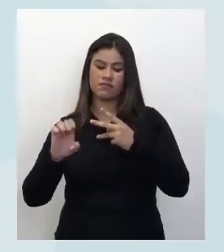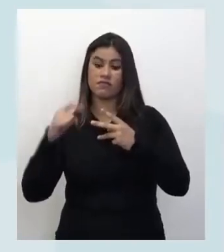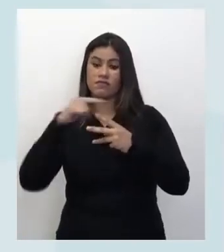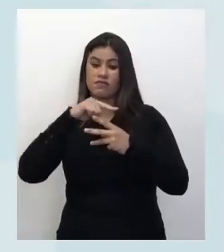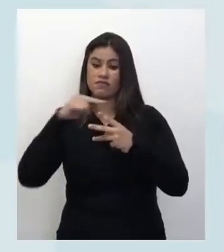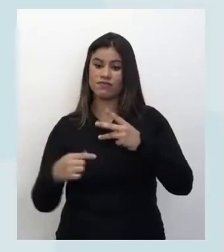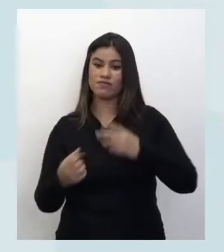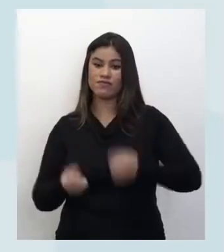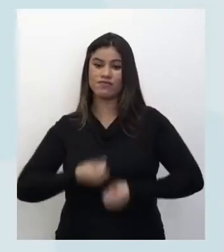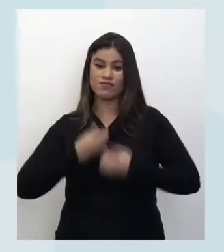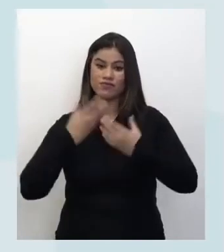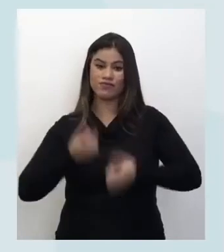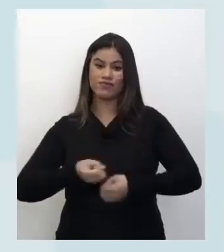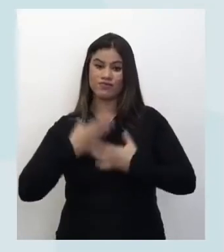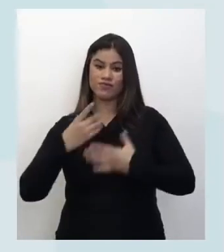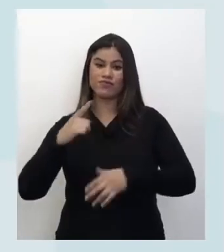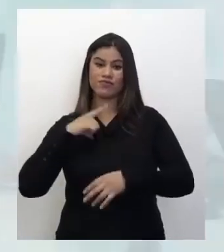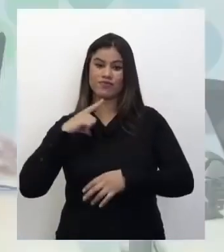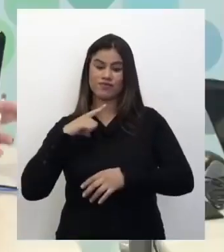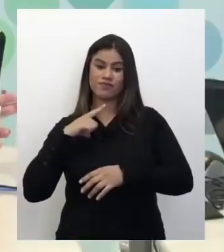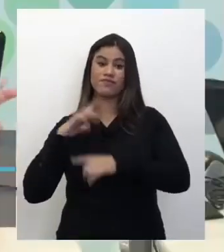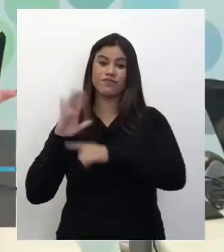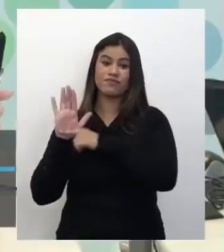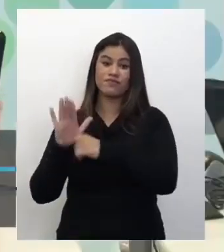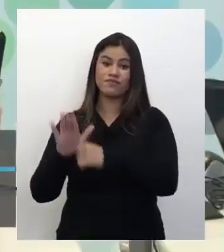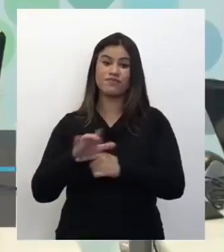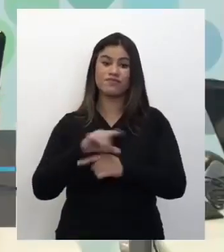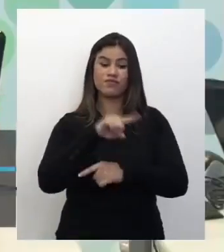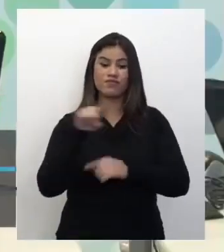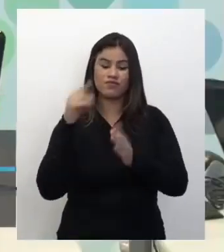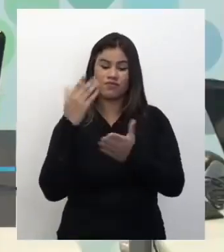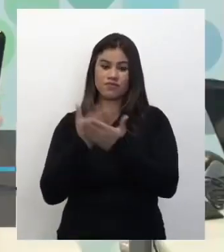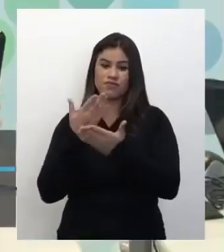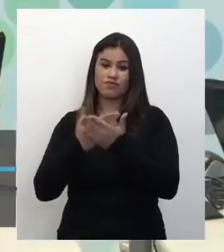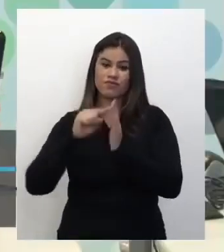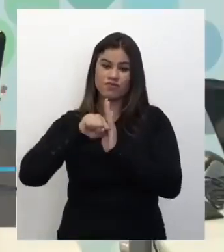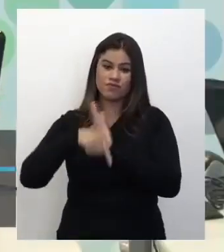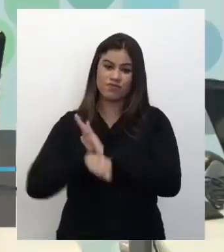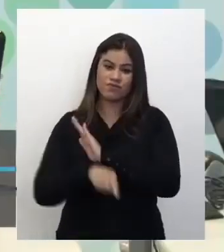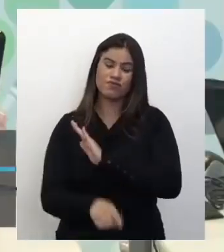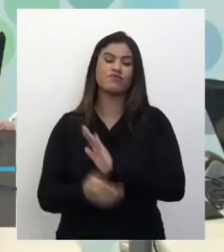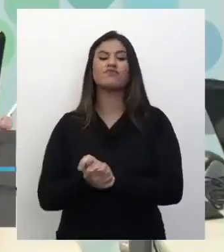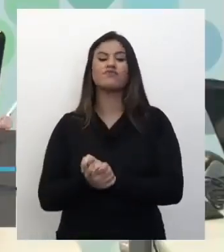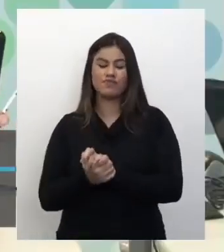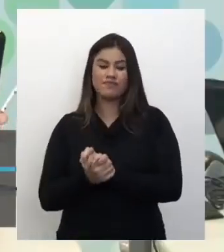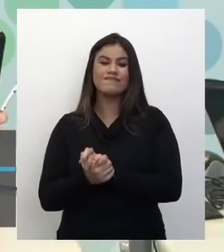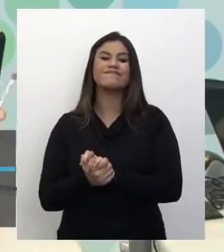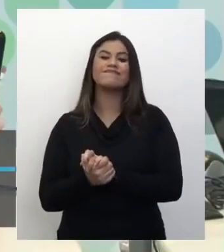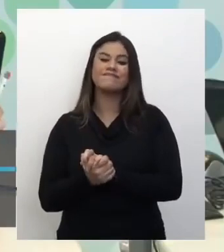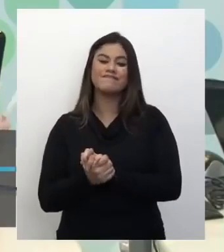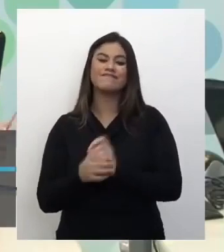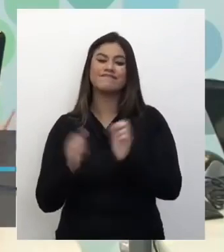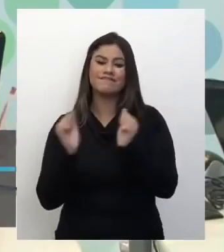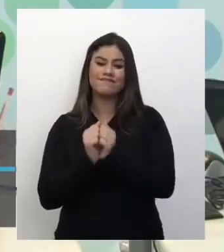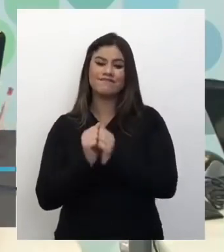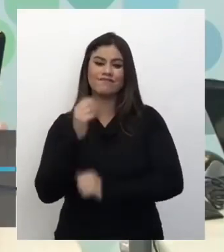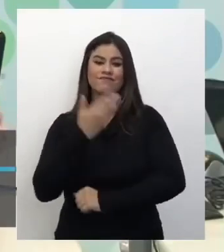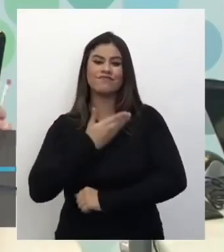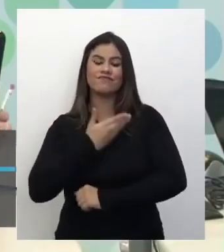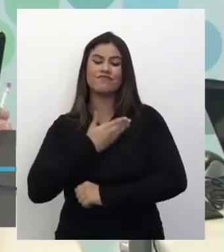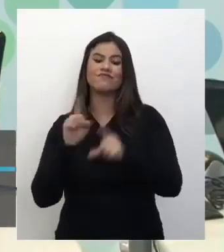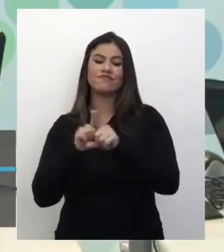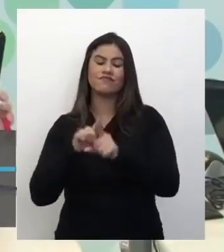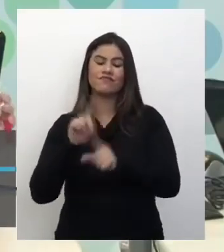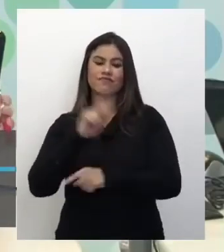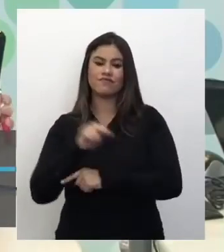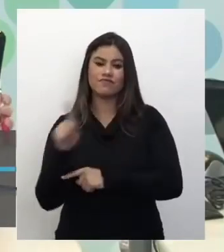informações importantes para que vocês possam aprofundar os estudos junto com seus colegas e com o seu professor. E